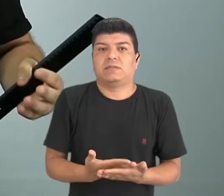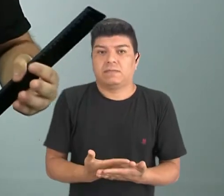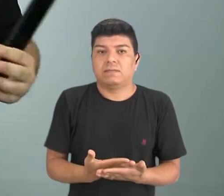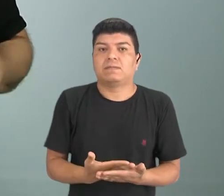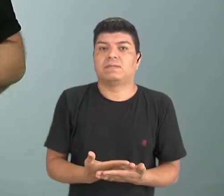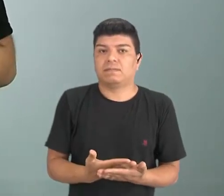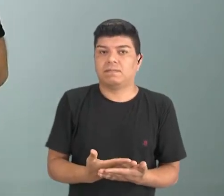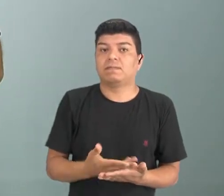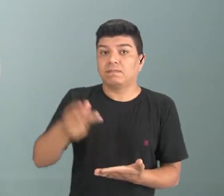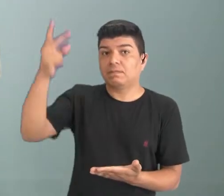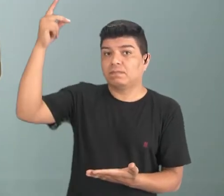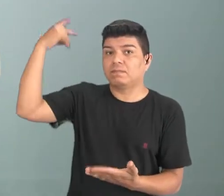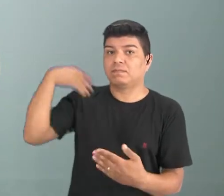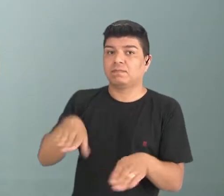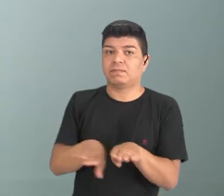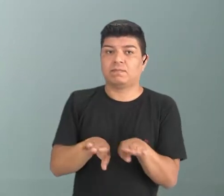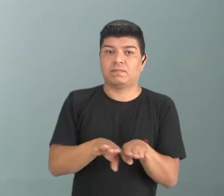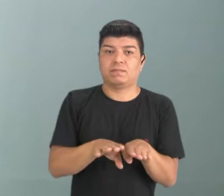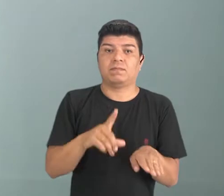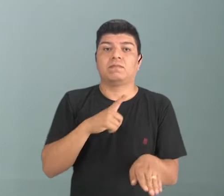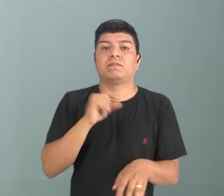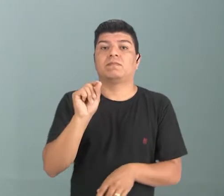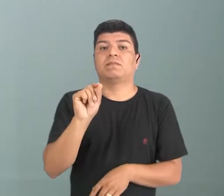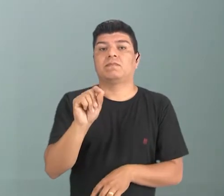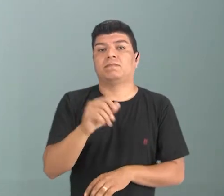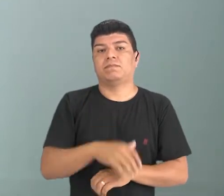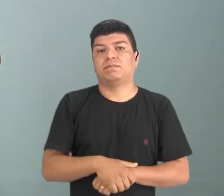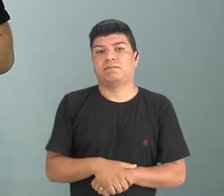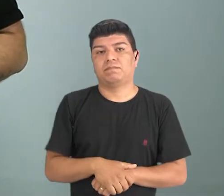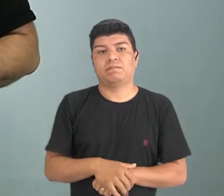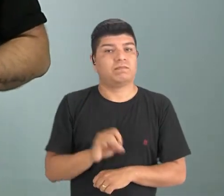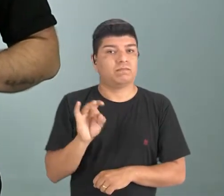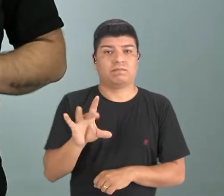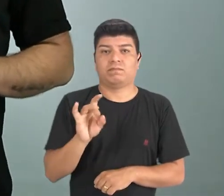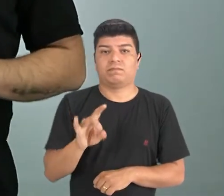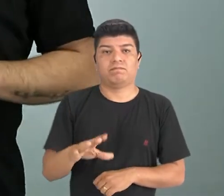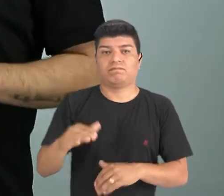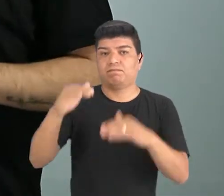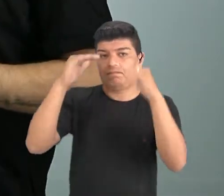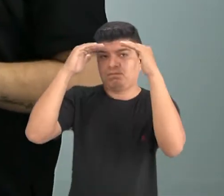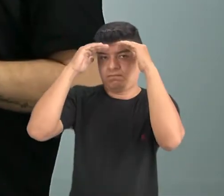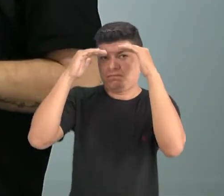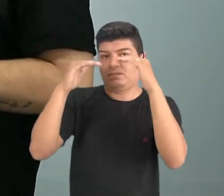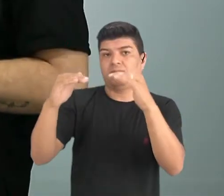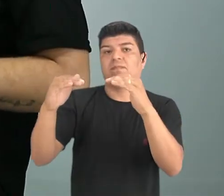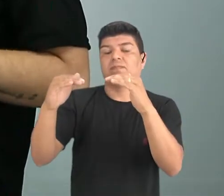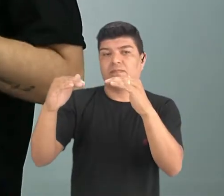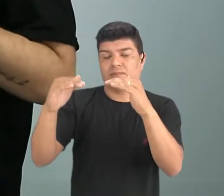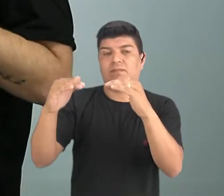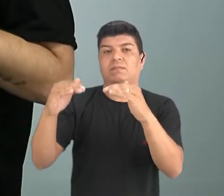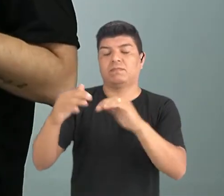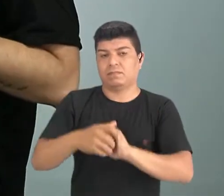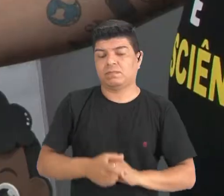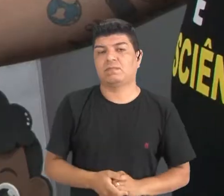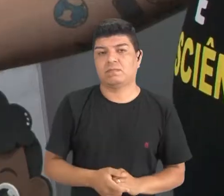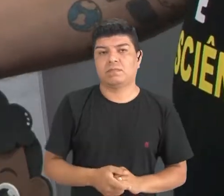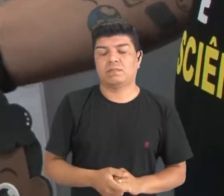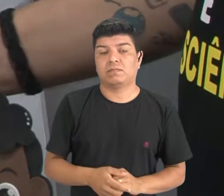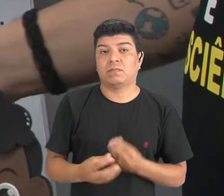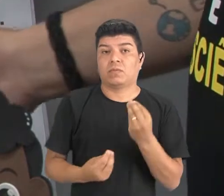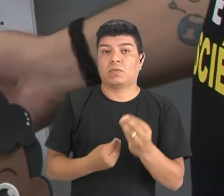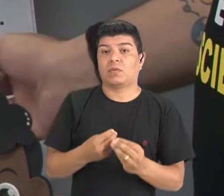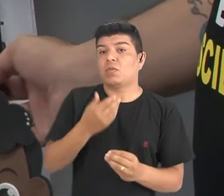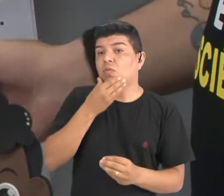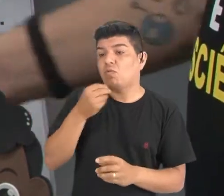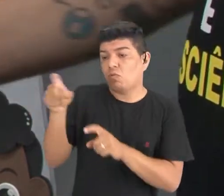época também, só que eles tinham que o quê? Eles tinham que somente obedecer. Ó, como castigo,